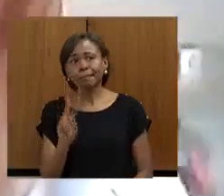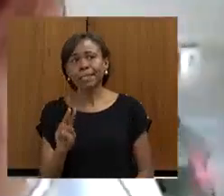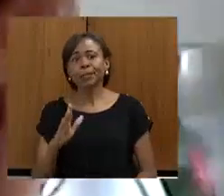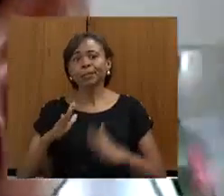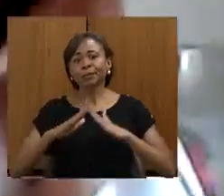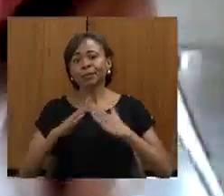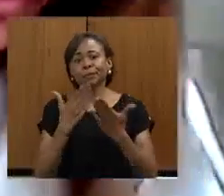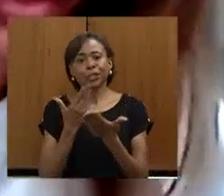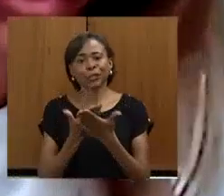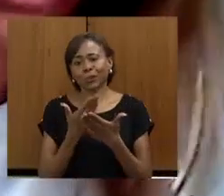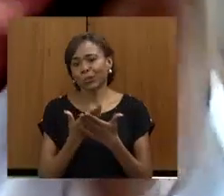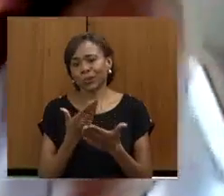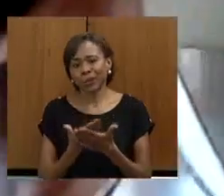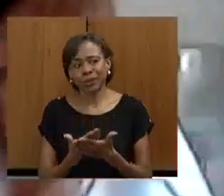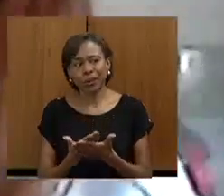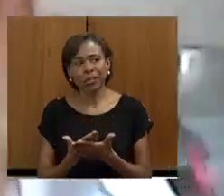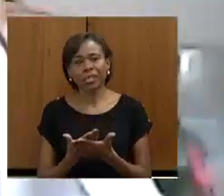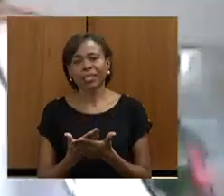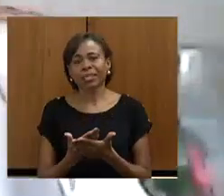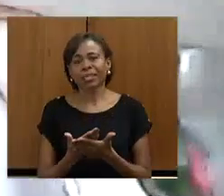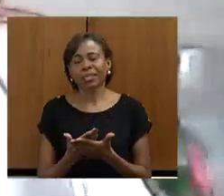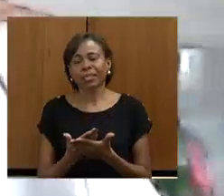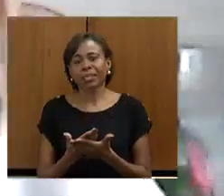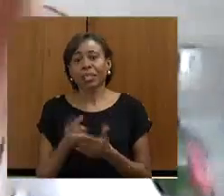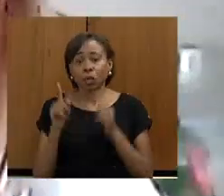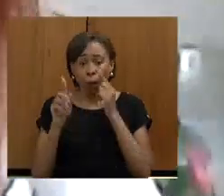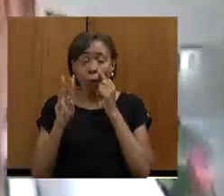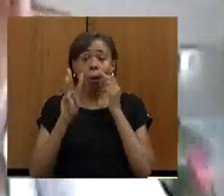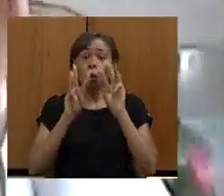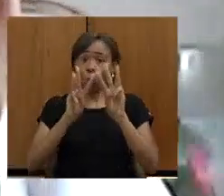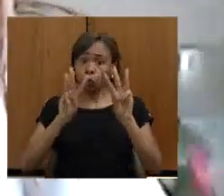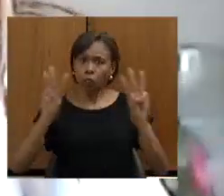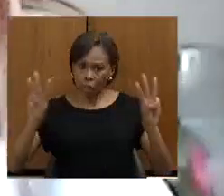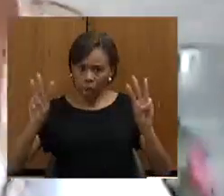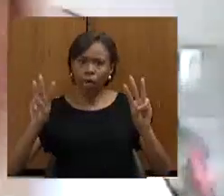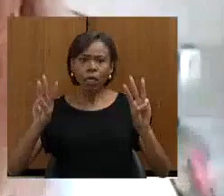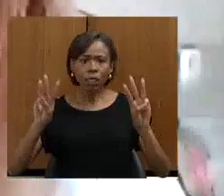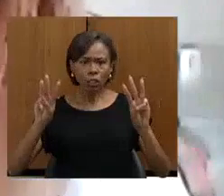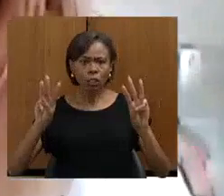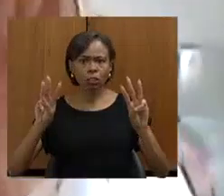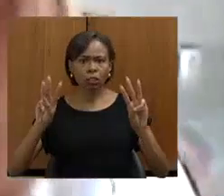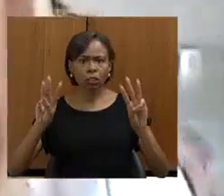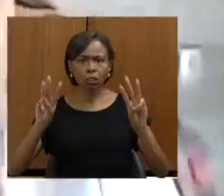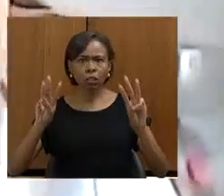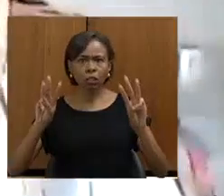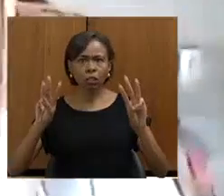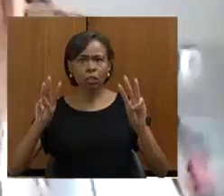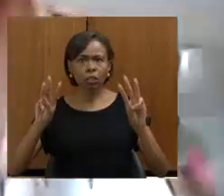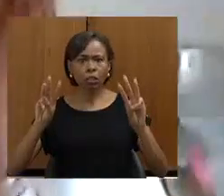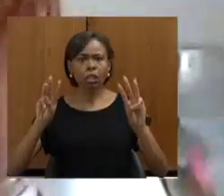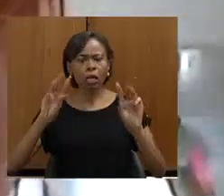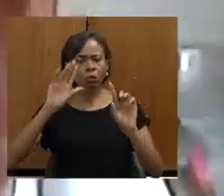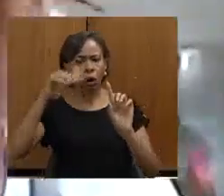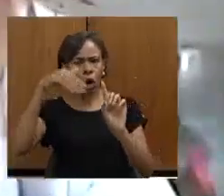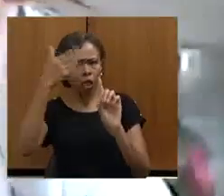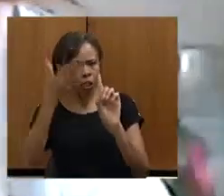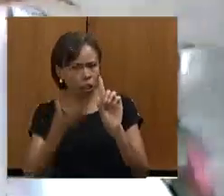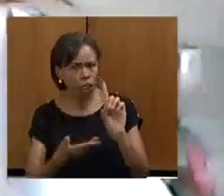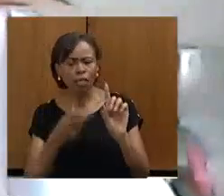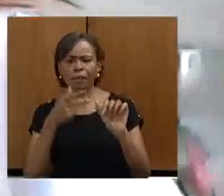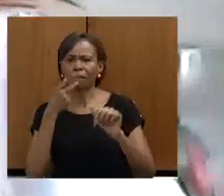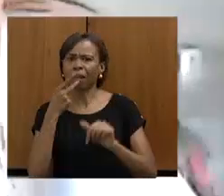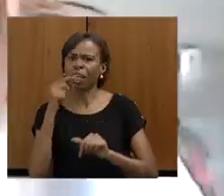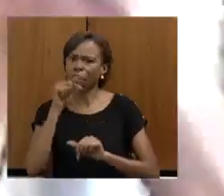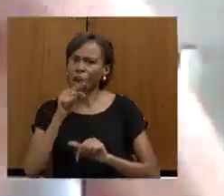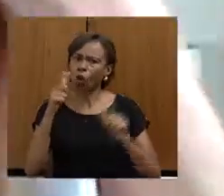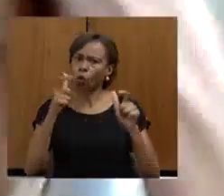que, de acordo com o site dela, ela recebeu várias honrarias dizendo que é o melhor local de